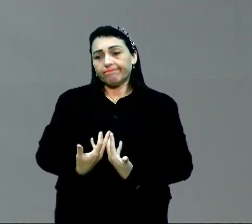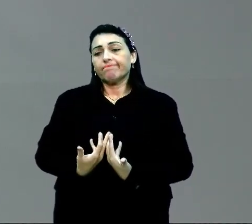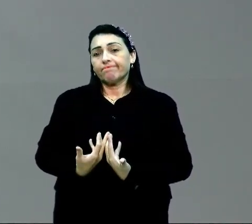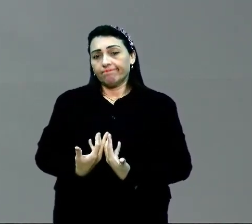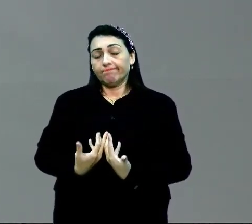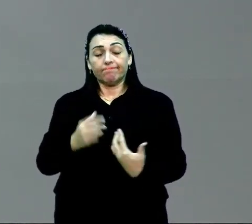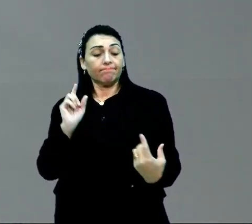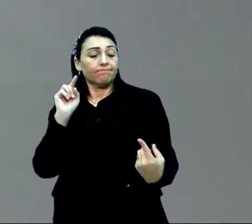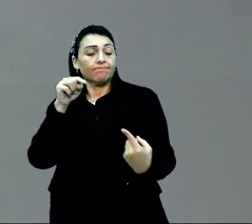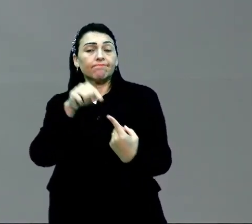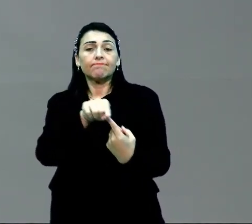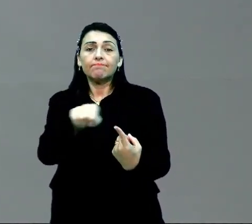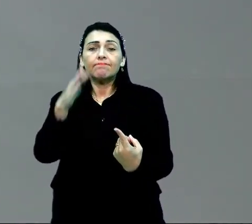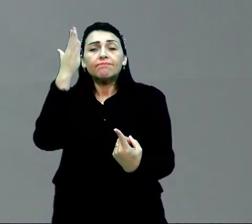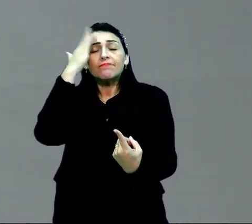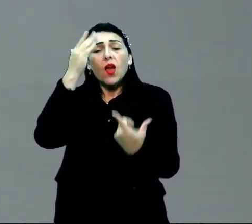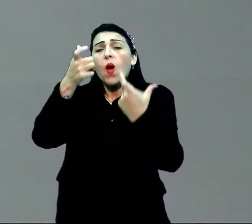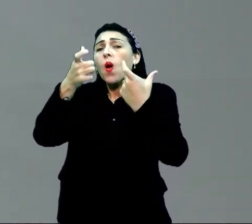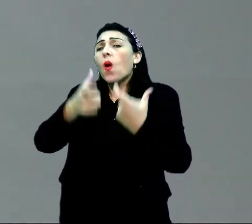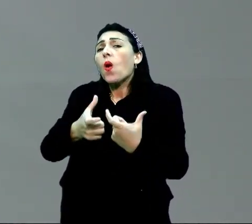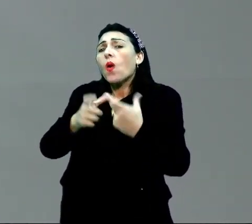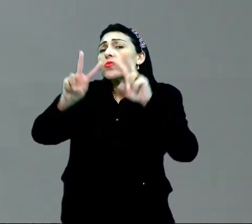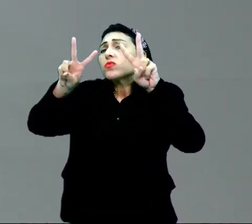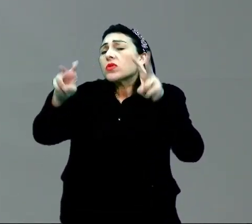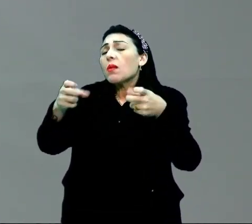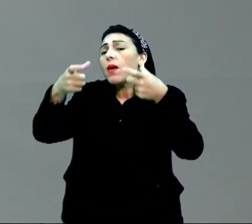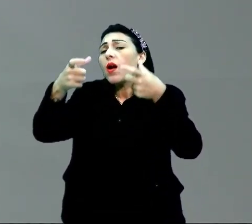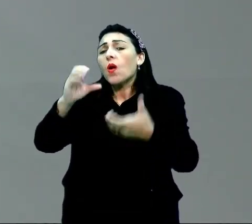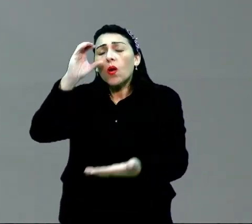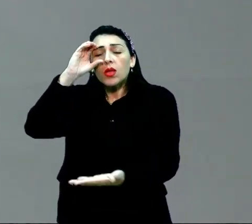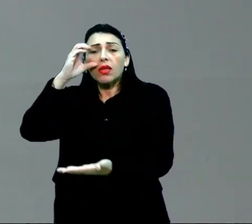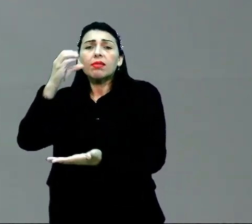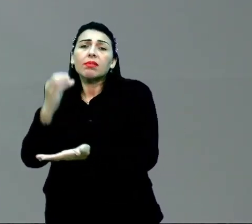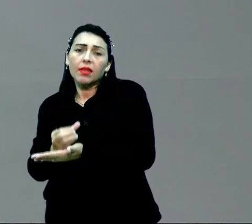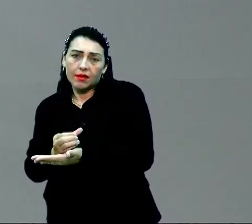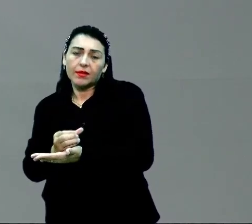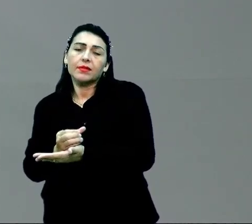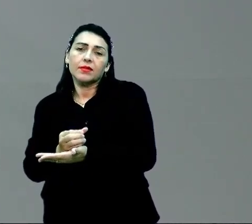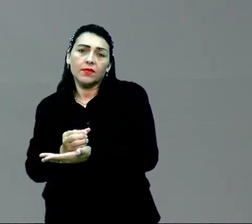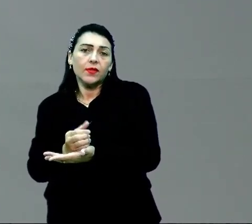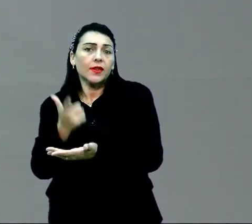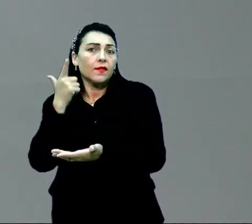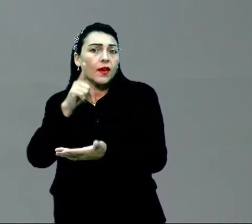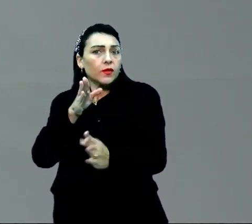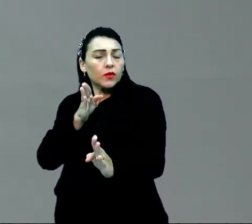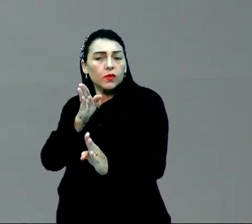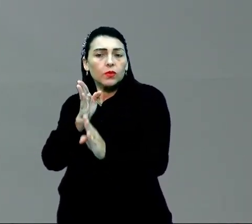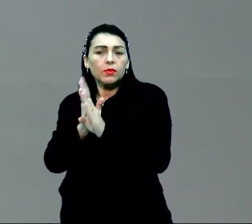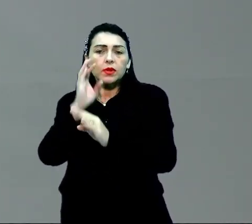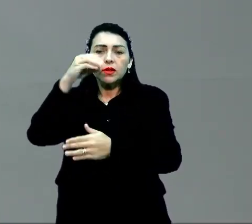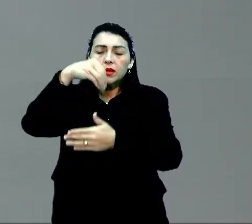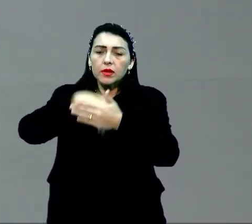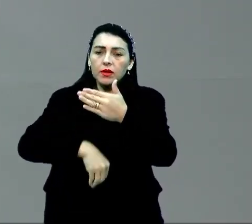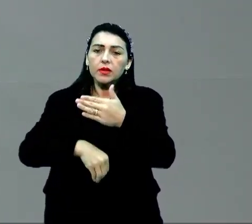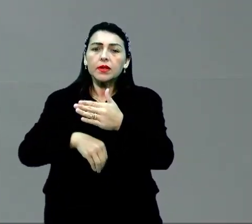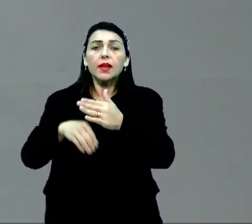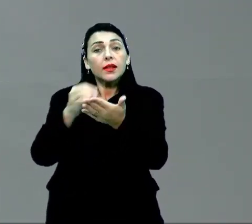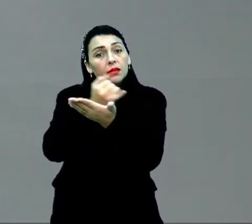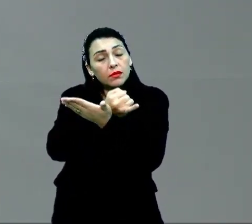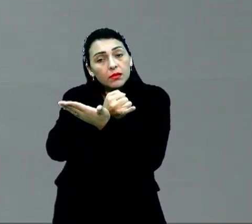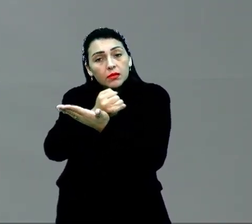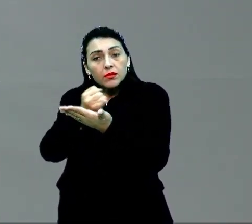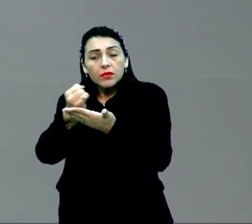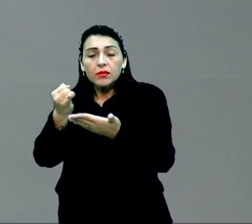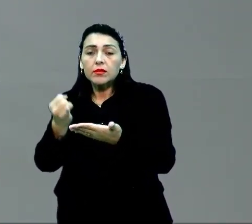E a meta é que você entenda onde é que fica o tema, onde é que fica a tese. E aí você vai descobrir isso dentro dessa